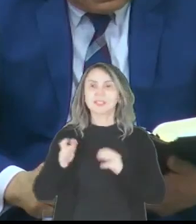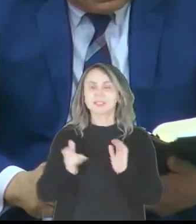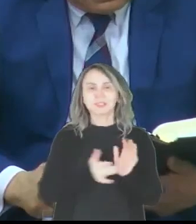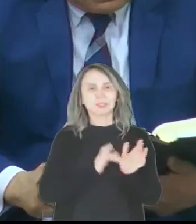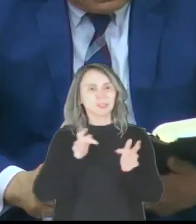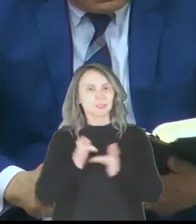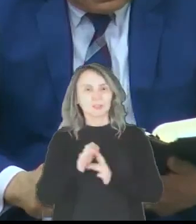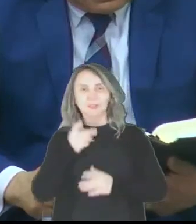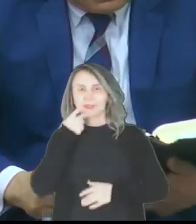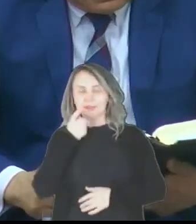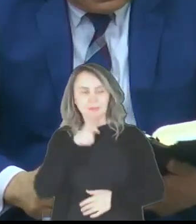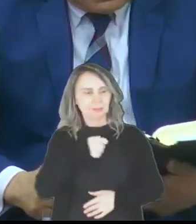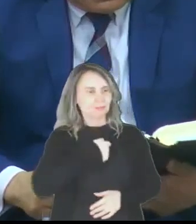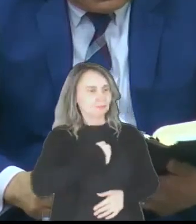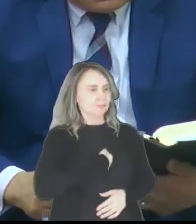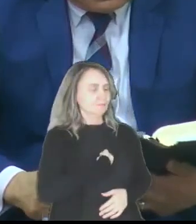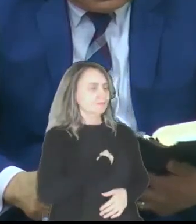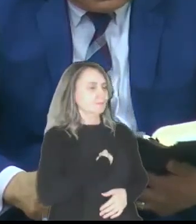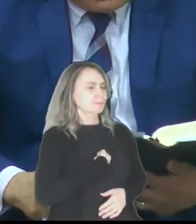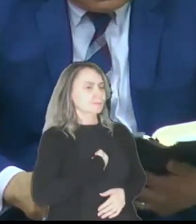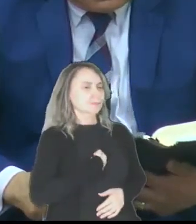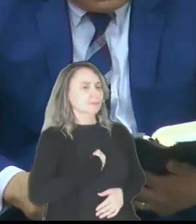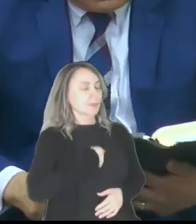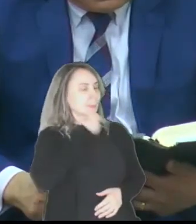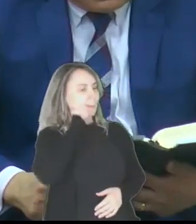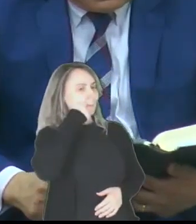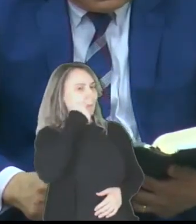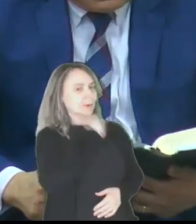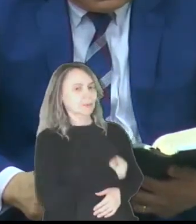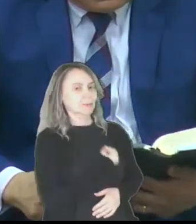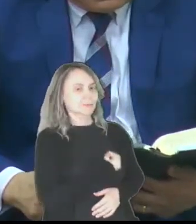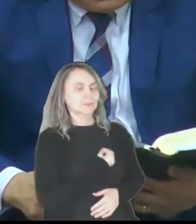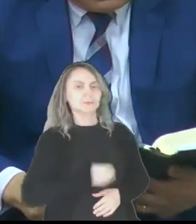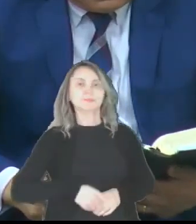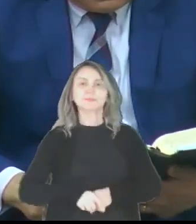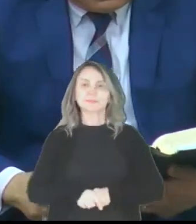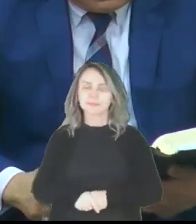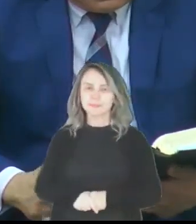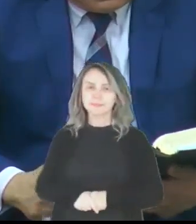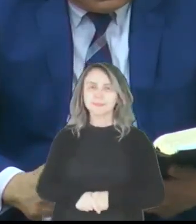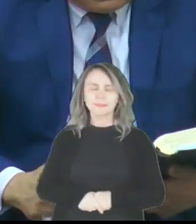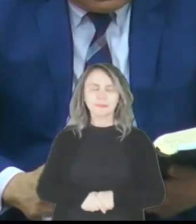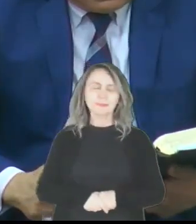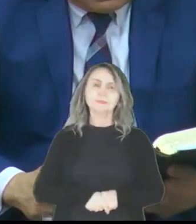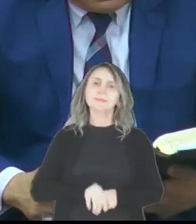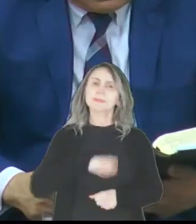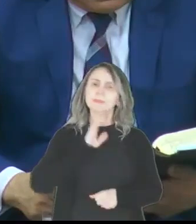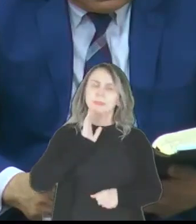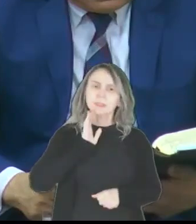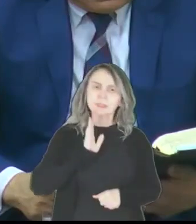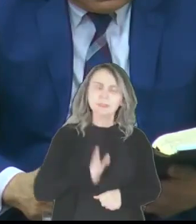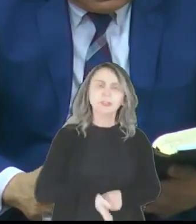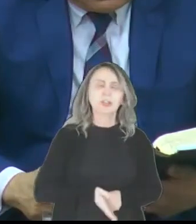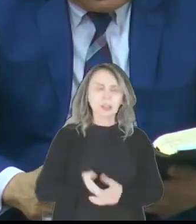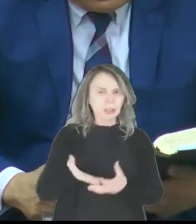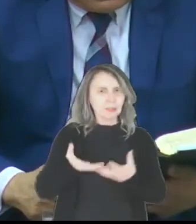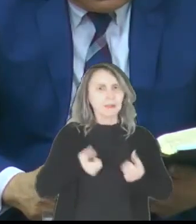era o pão da vida, eles disseram que já tinham recebido o pão da